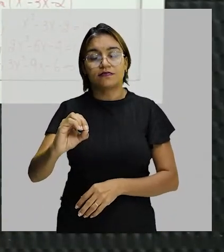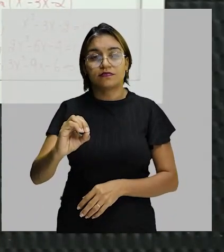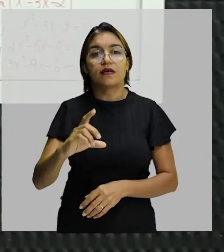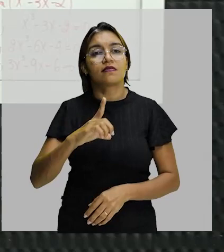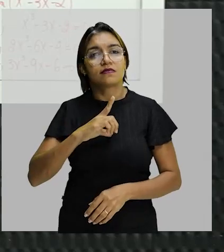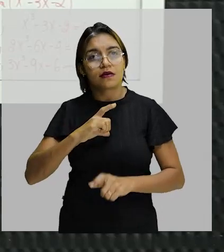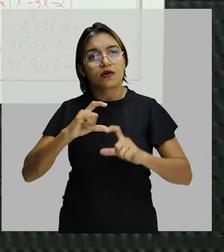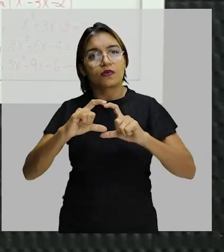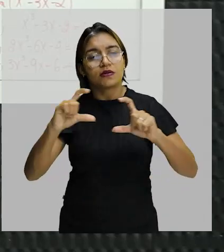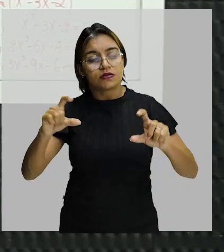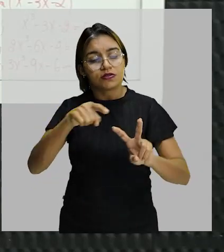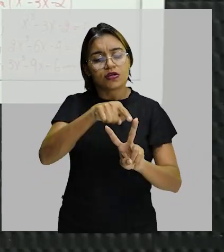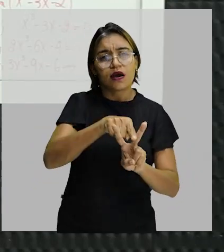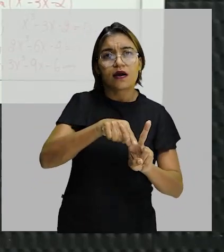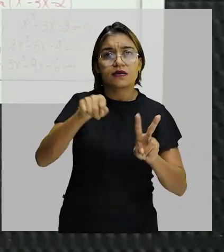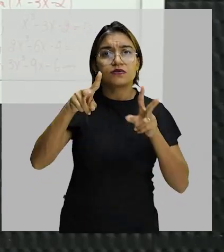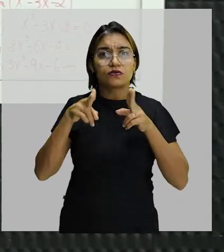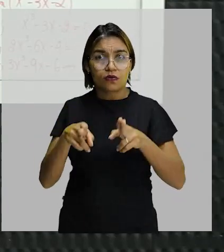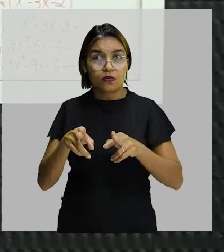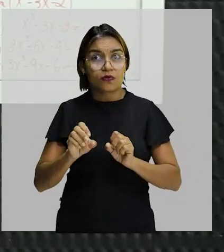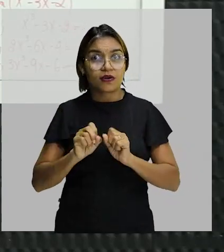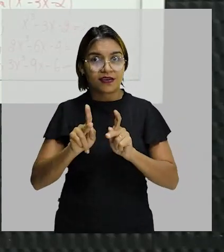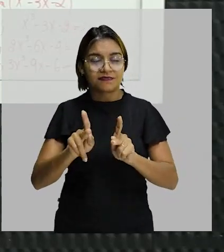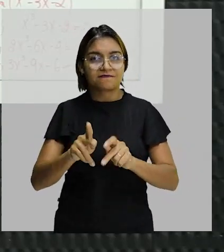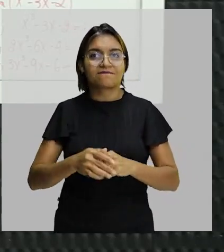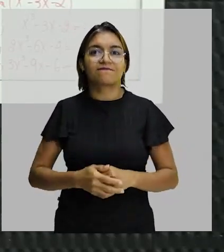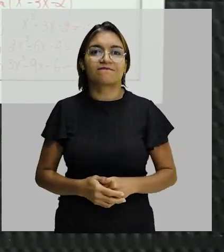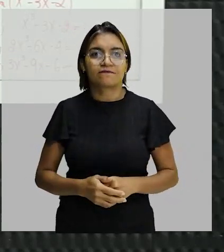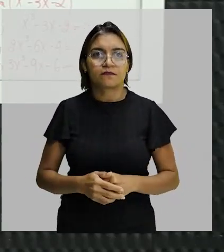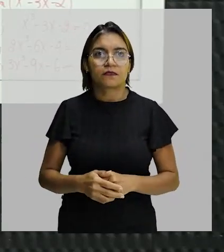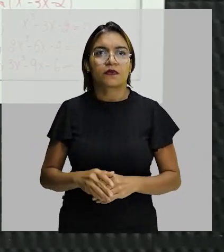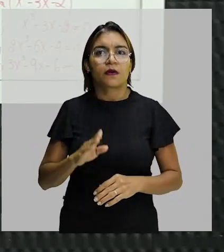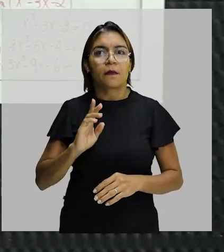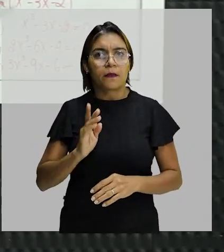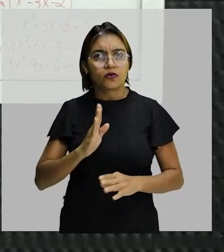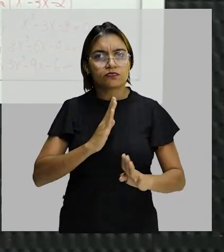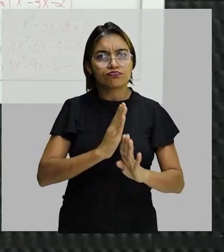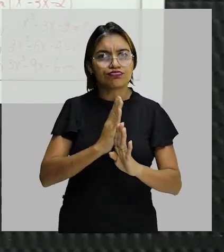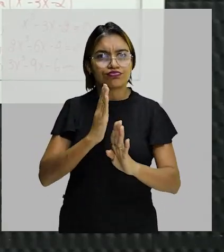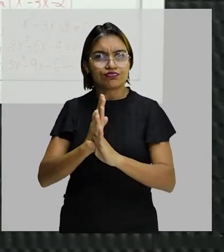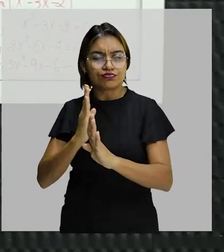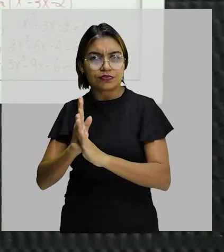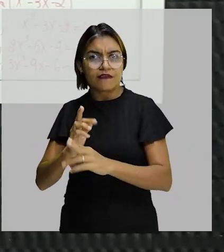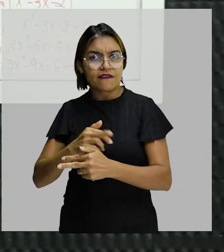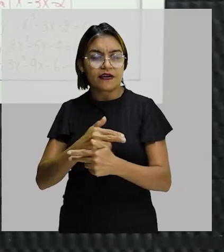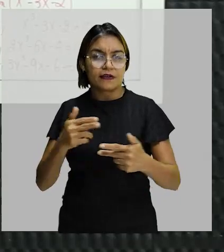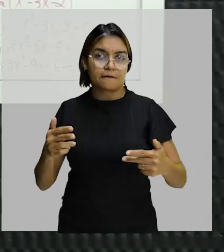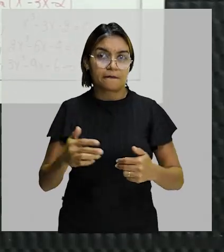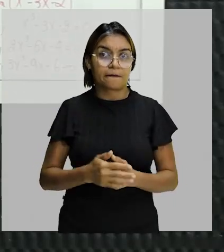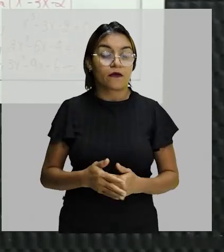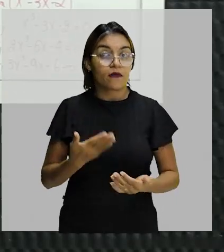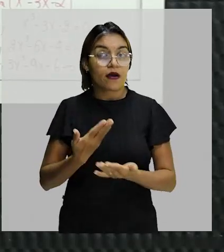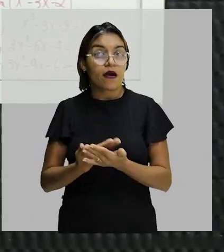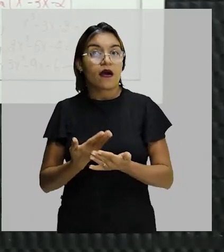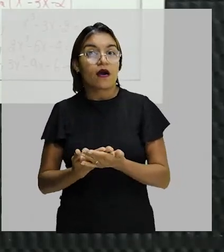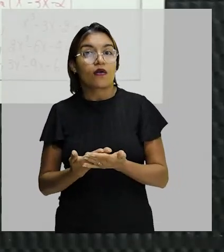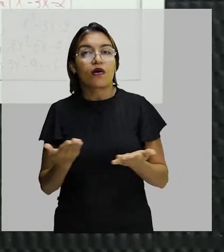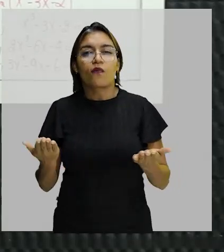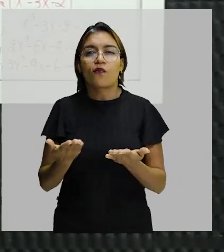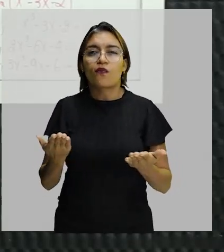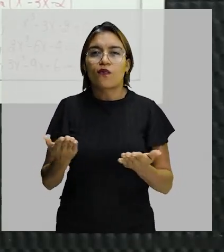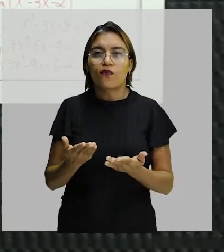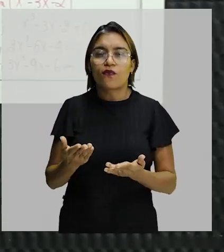têm essas mesmas raízes aí. Beleza? Então, você pode encontrar várias. Então, galera, na aula de hoje a gente